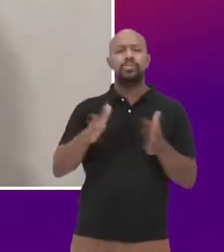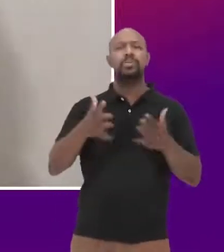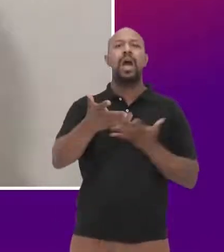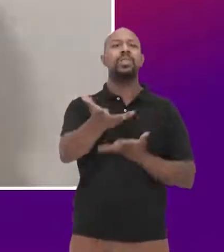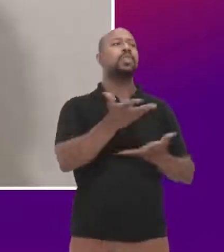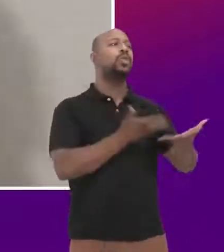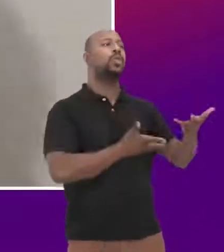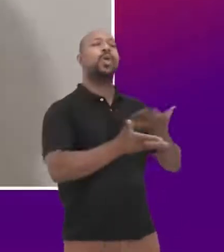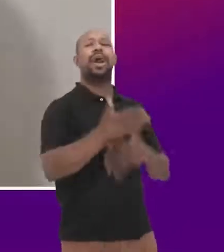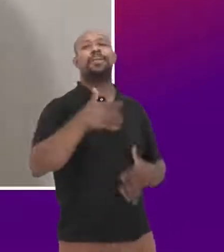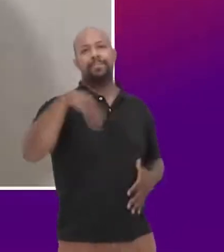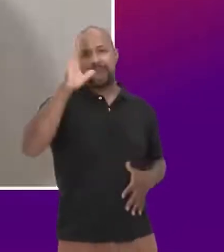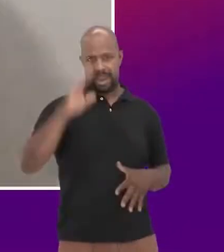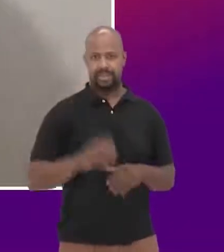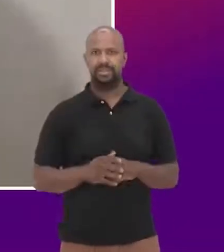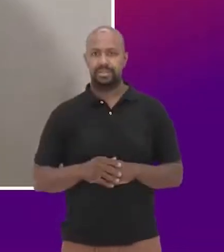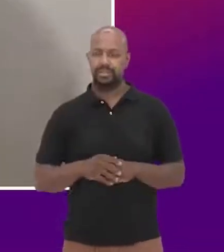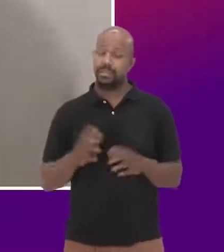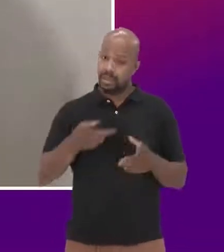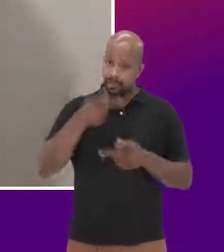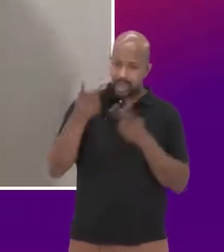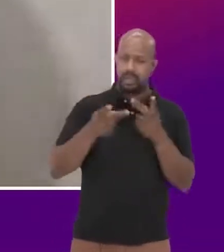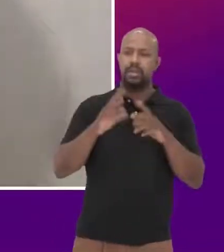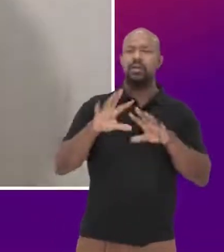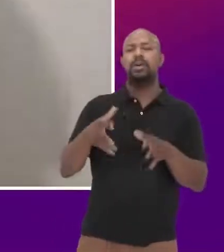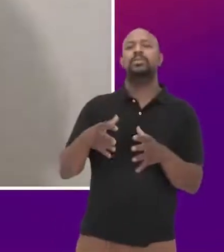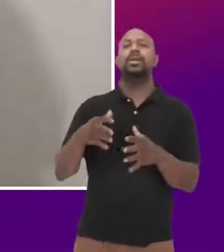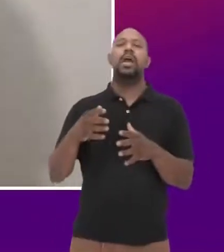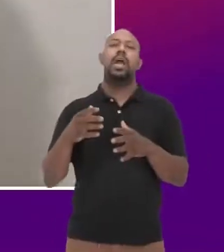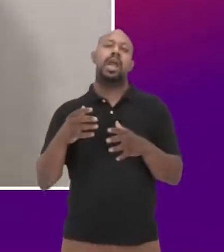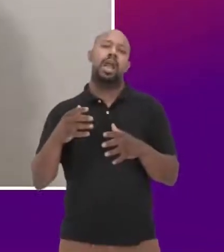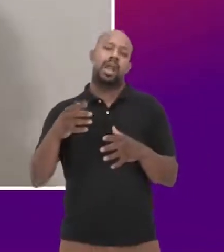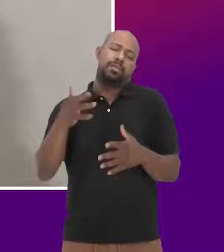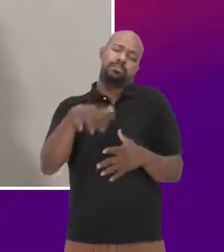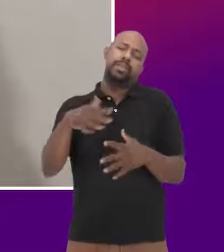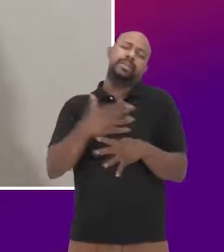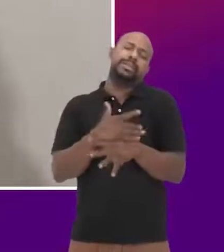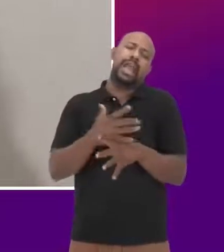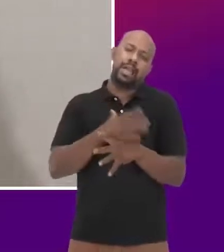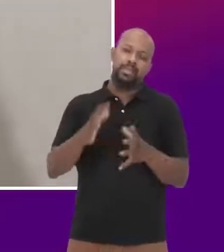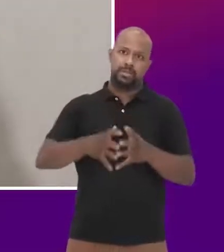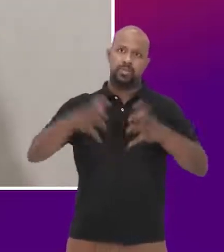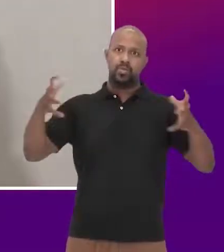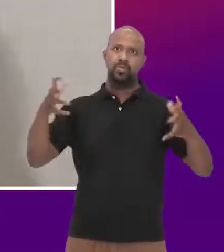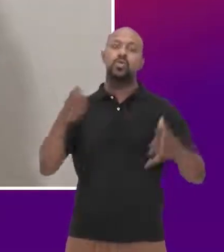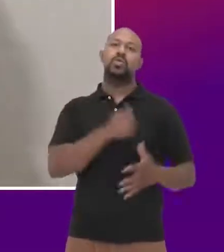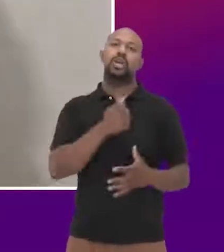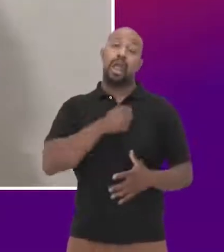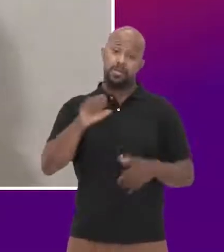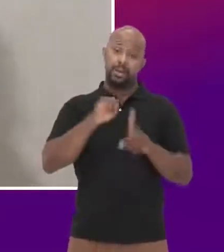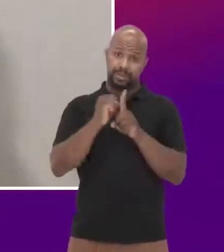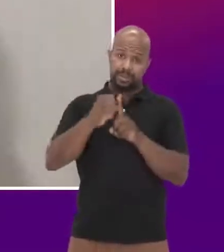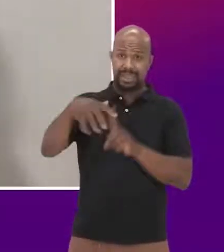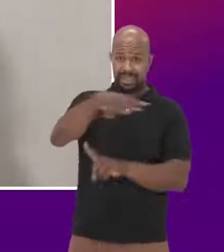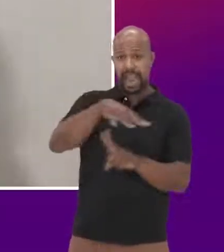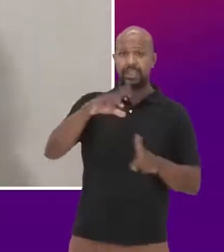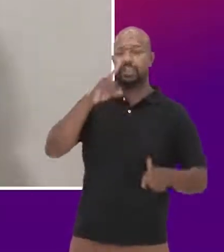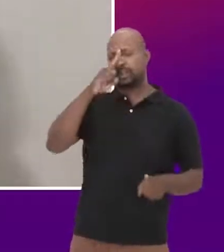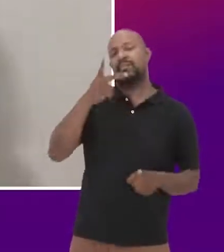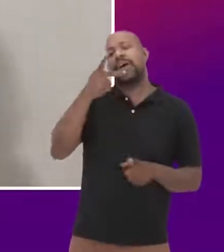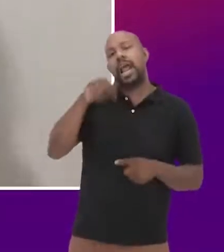mais. Então, quando a gente está falando de grandes centros urbanos, a gente vive uma sociedade de risco. Aí eu vou falar no